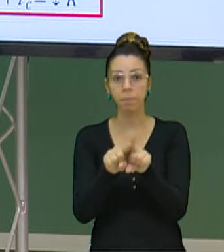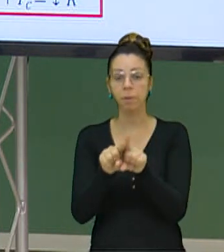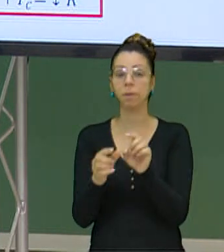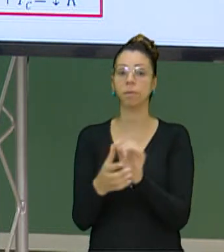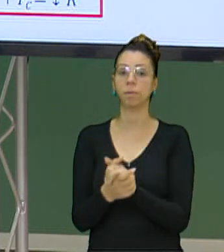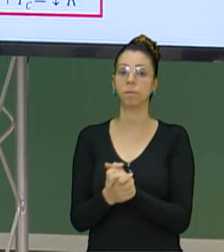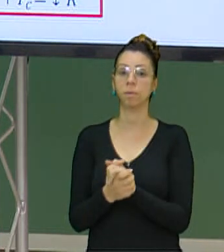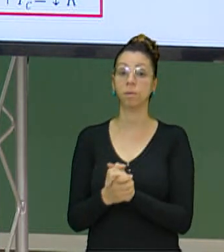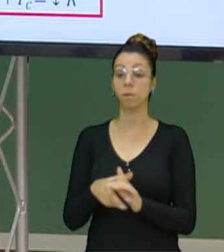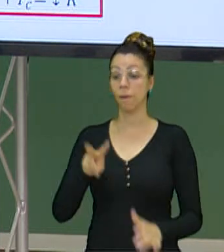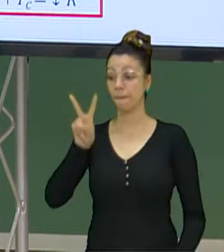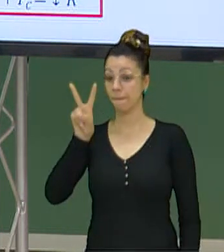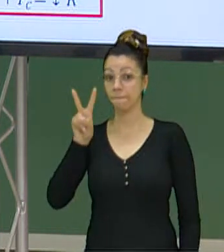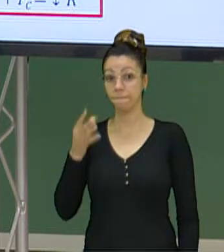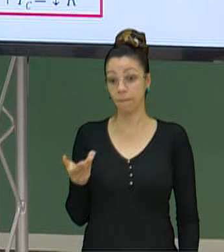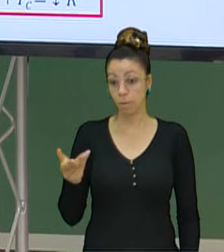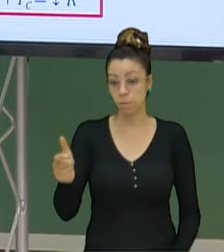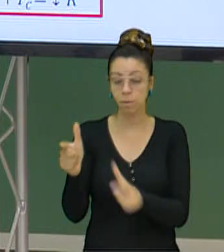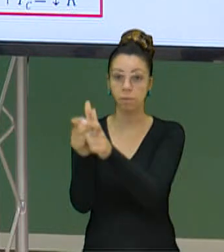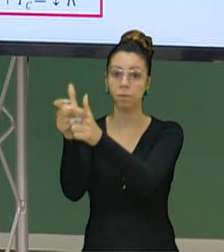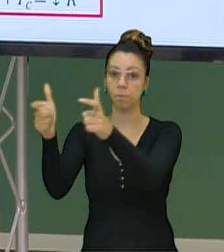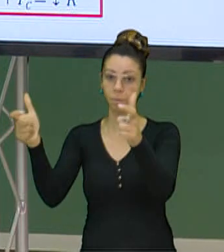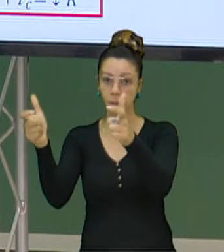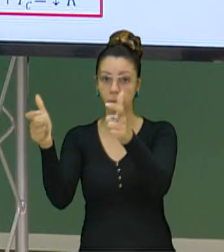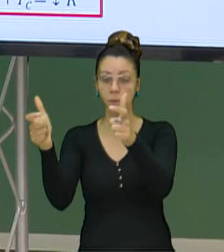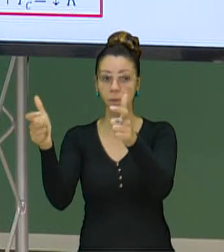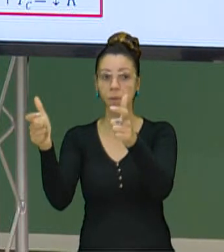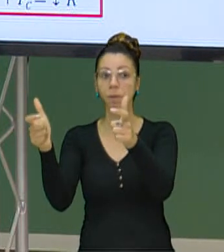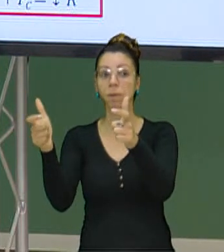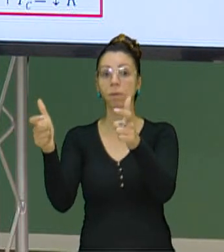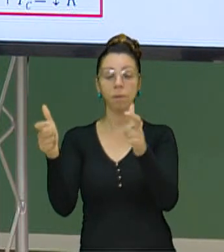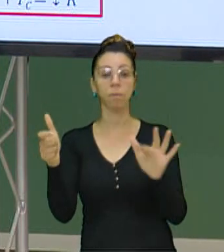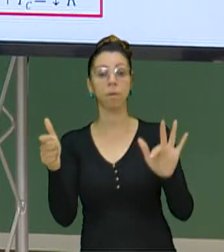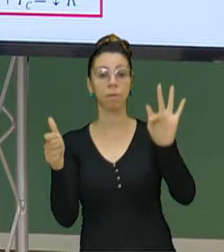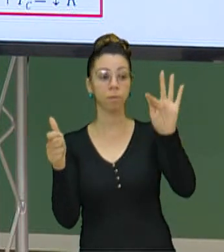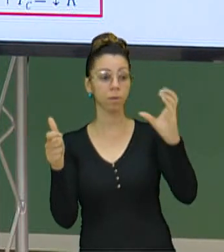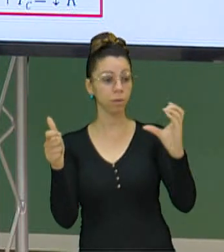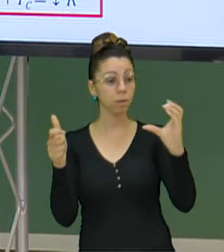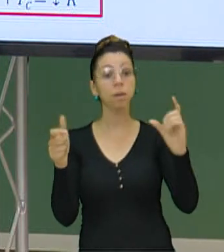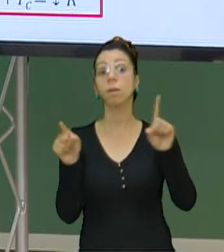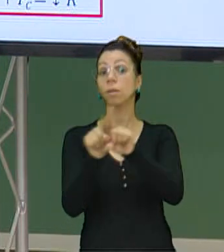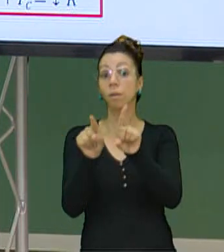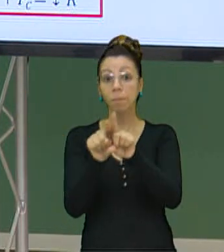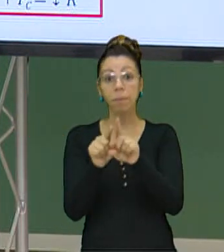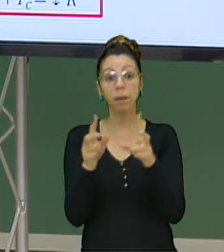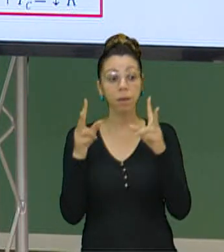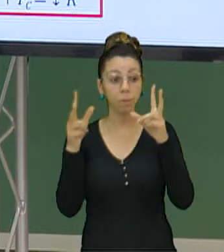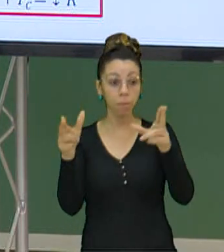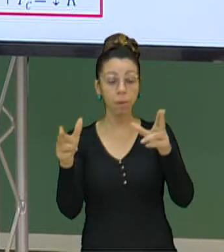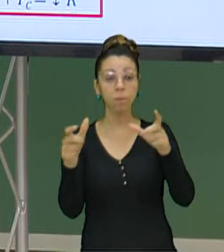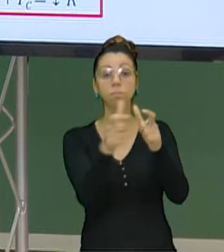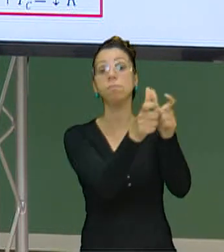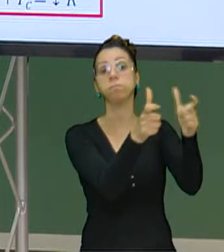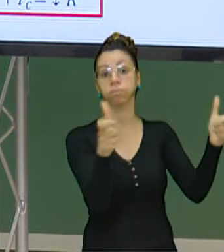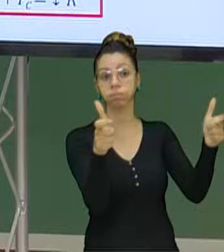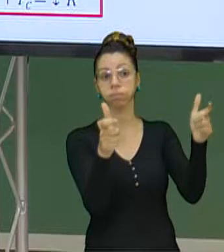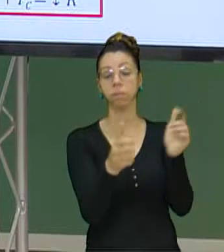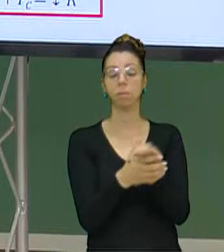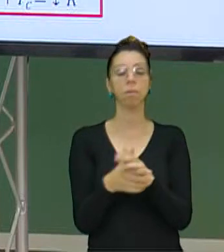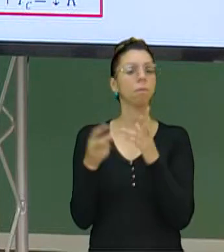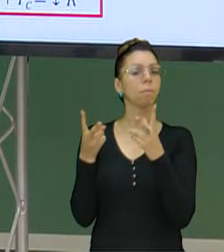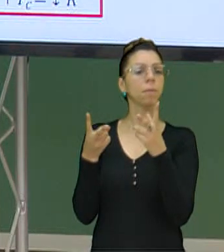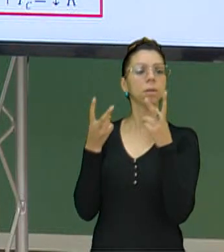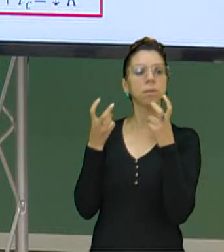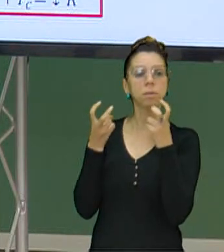força centrípeta também aumenta, certo? Então, existe uma relação entre elas aqui, ok? Mas percebam